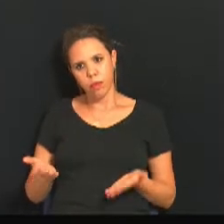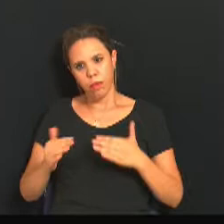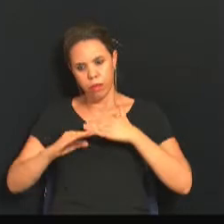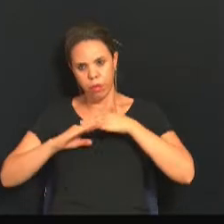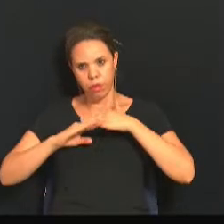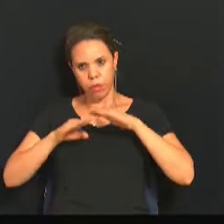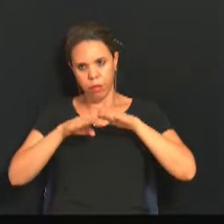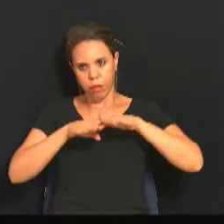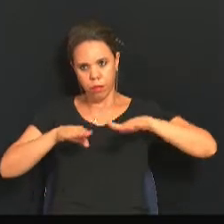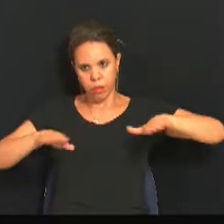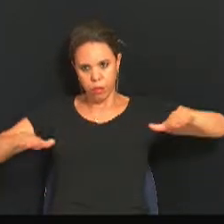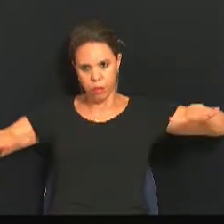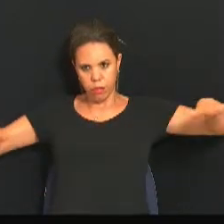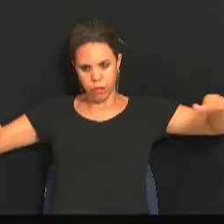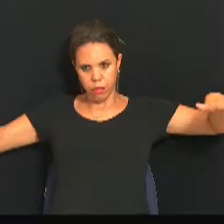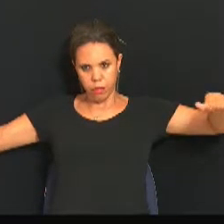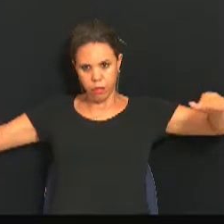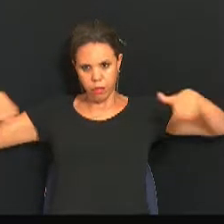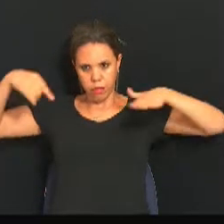B